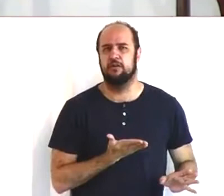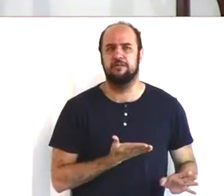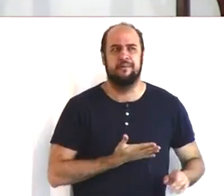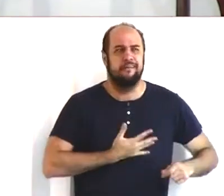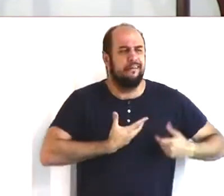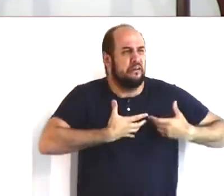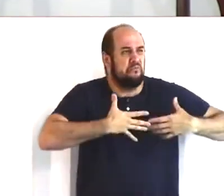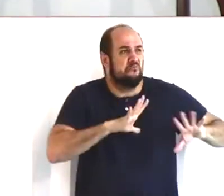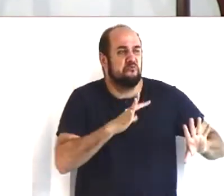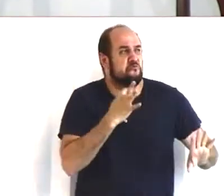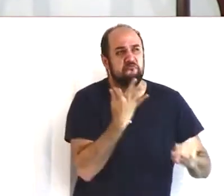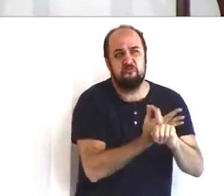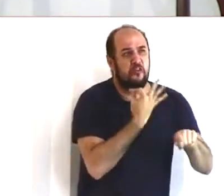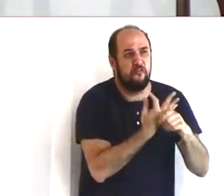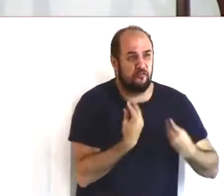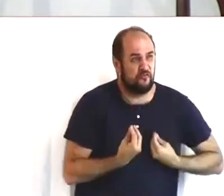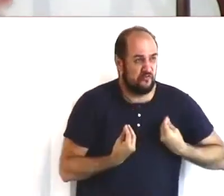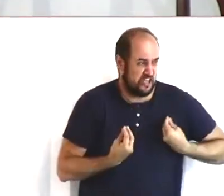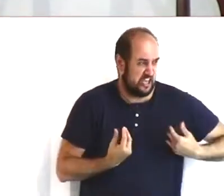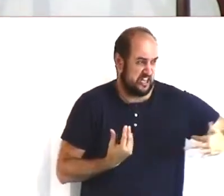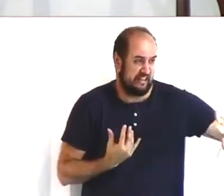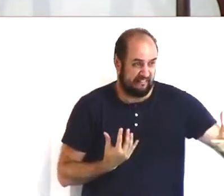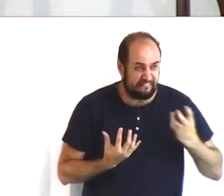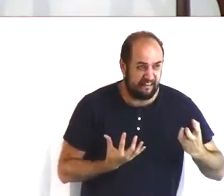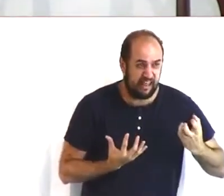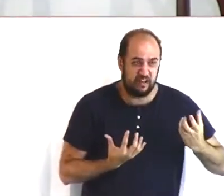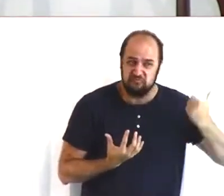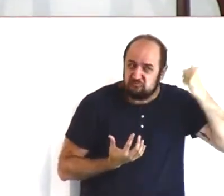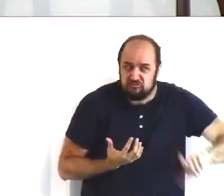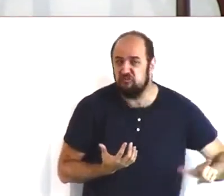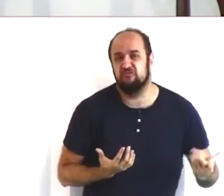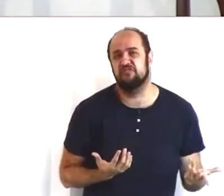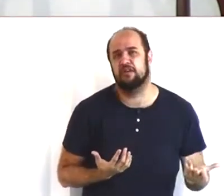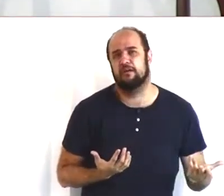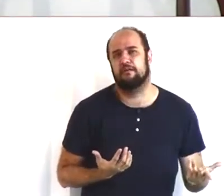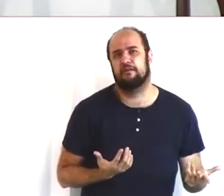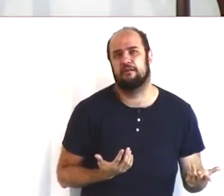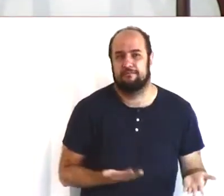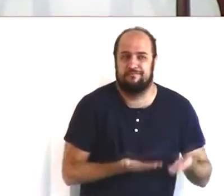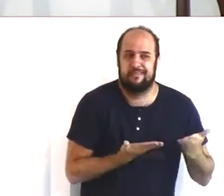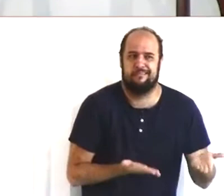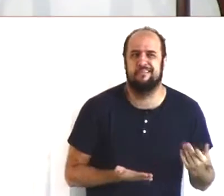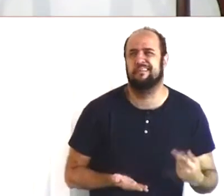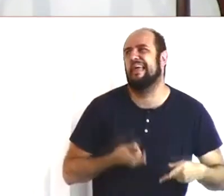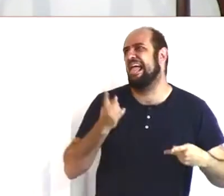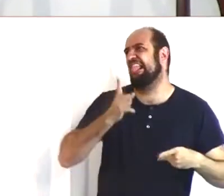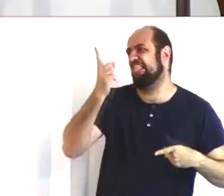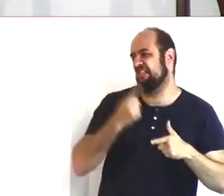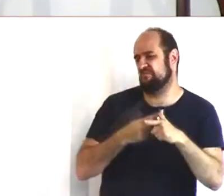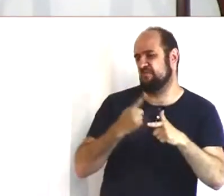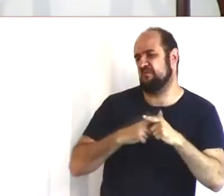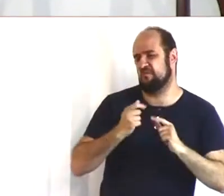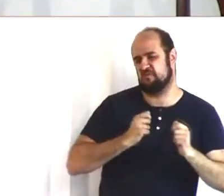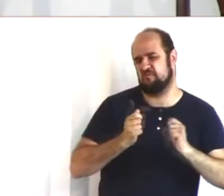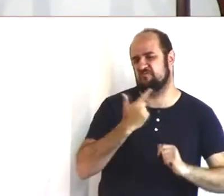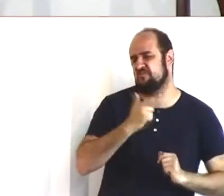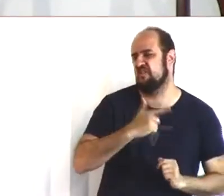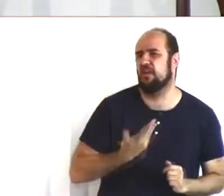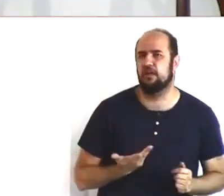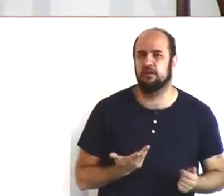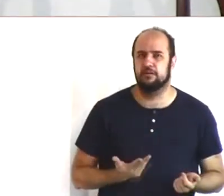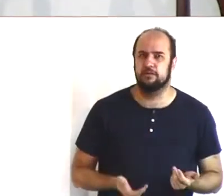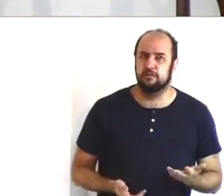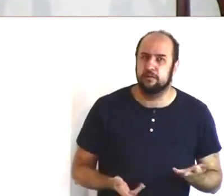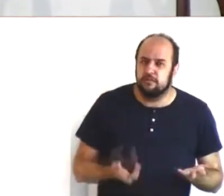conseguindo viver da forma como gostaria de viver, ela diz: o problema é que Deus não governa mais. Nosso problema,